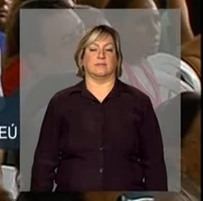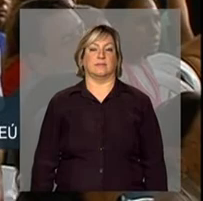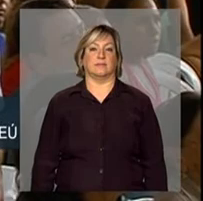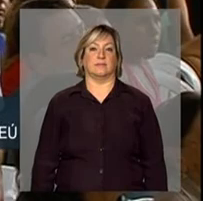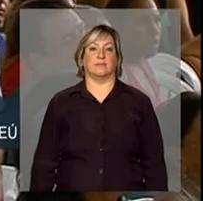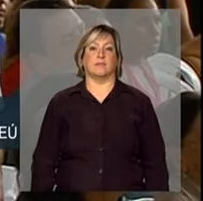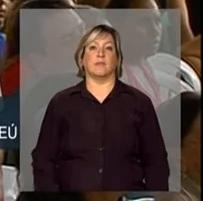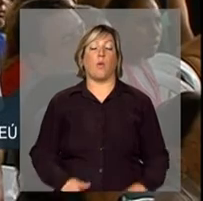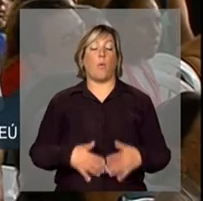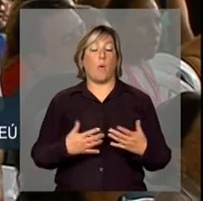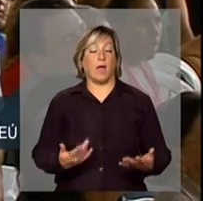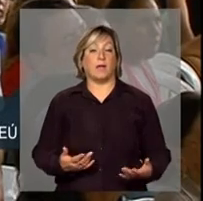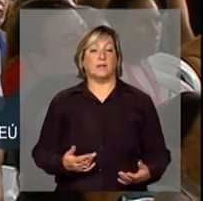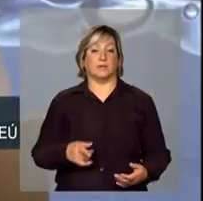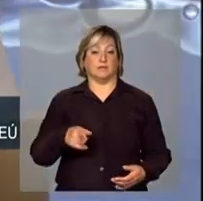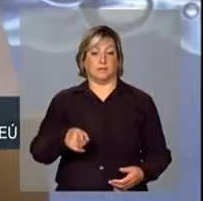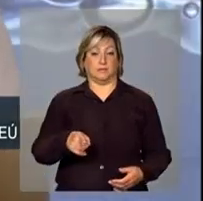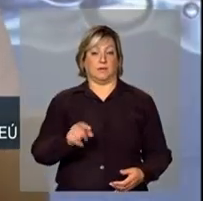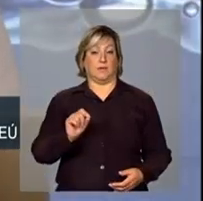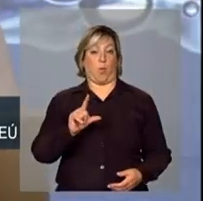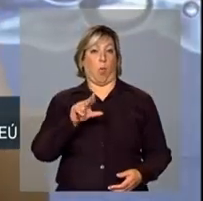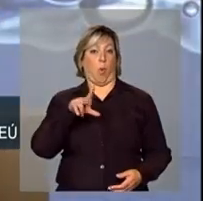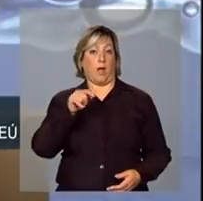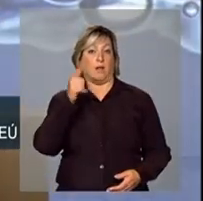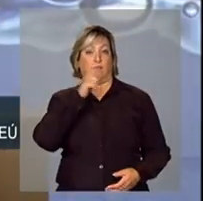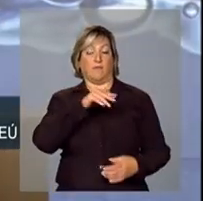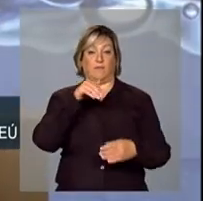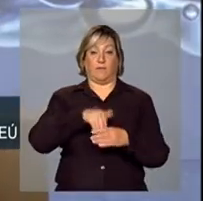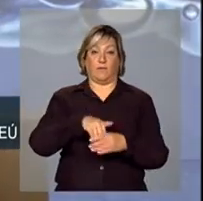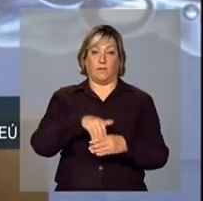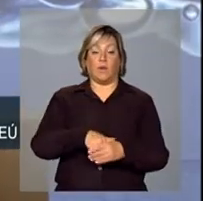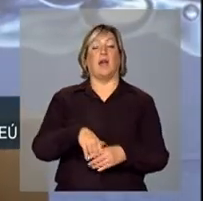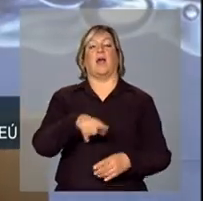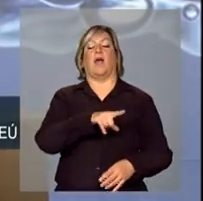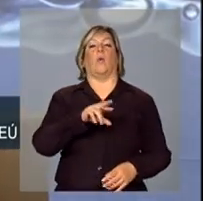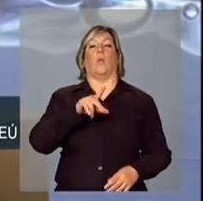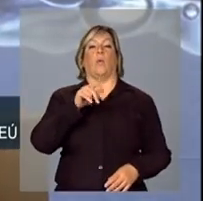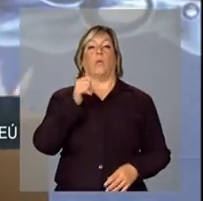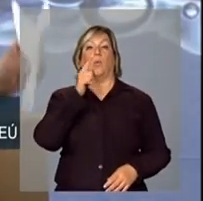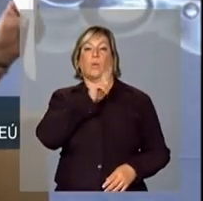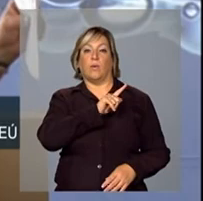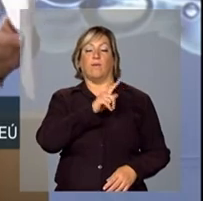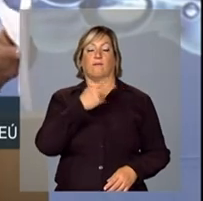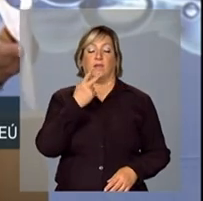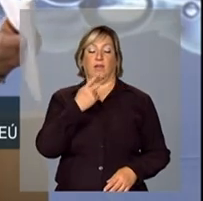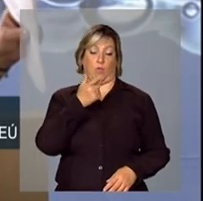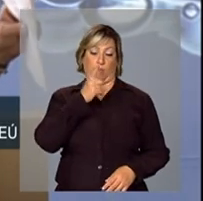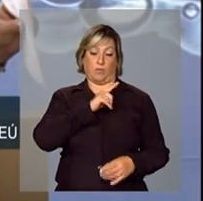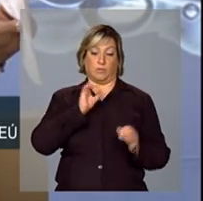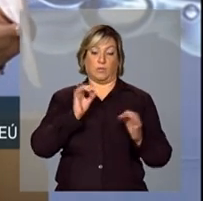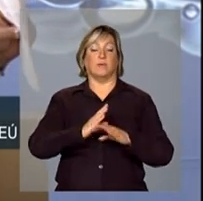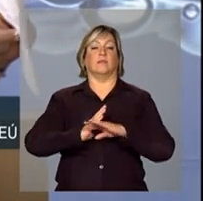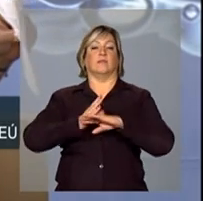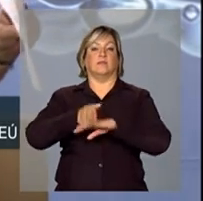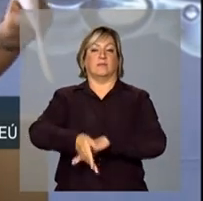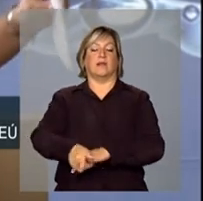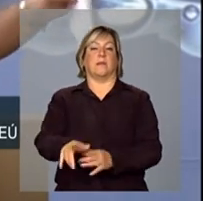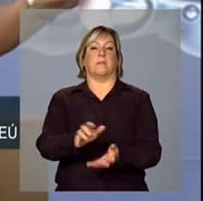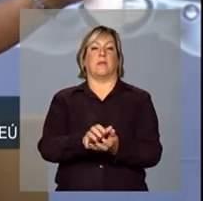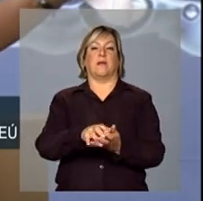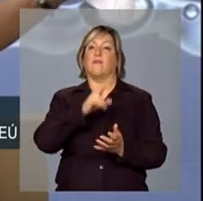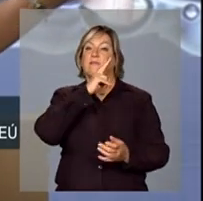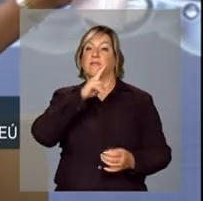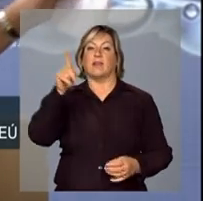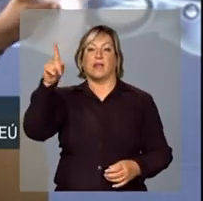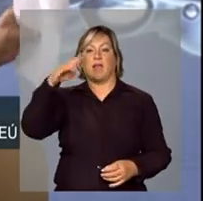quando você se eleger, Lula, Lula falava que vinha e quando entrava em Pernambuco, via do